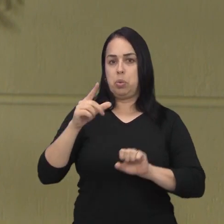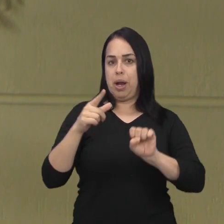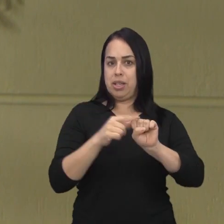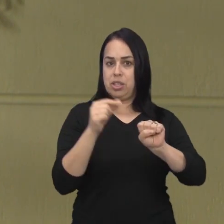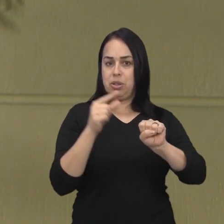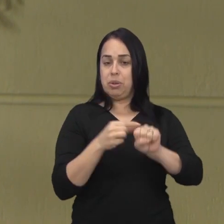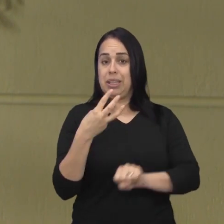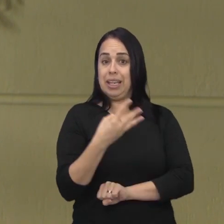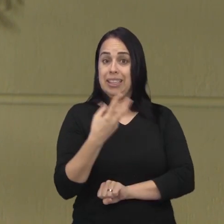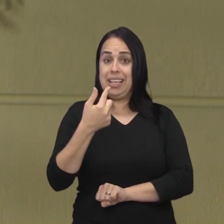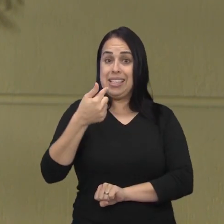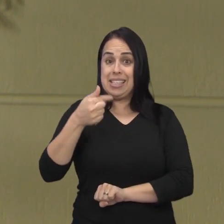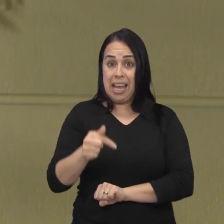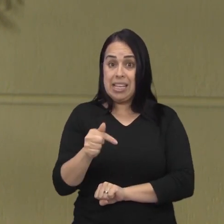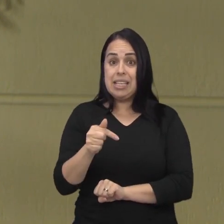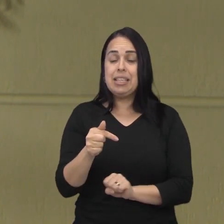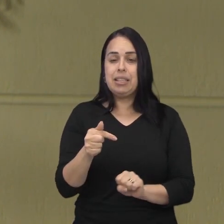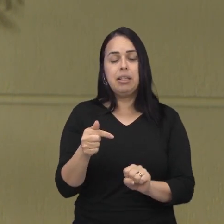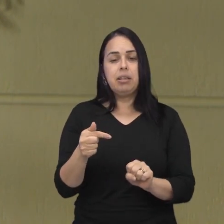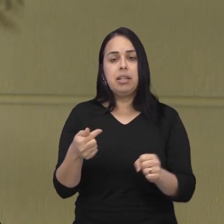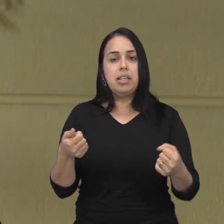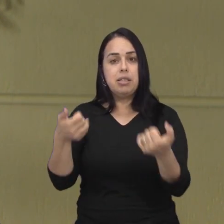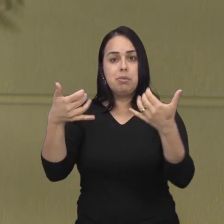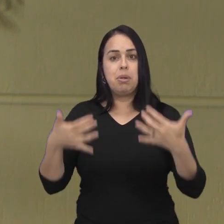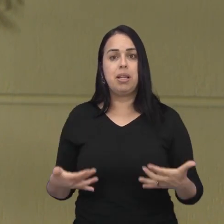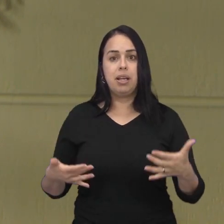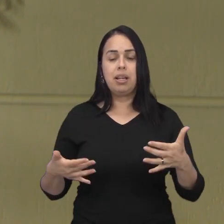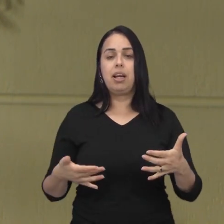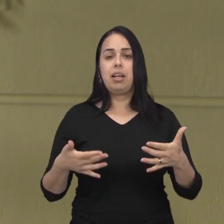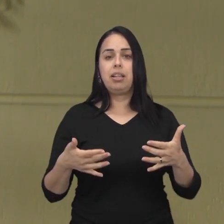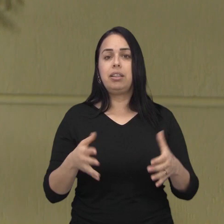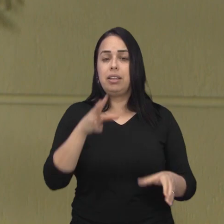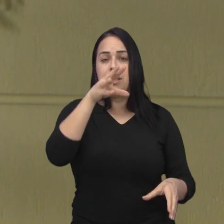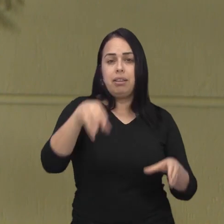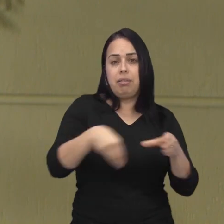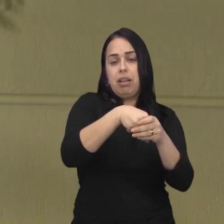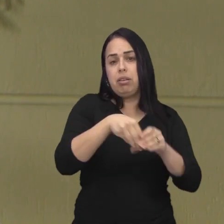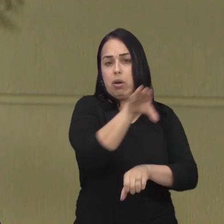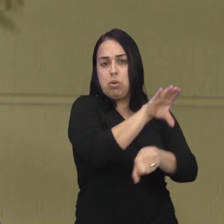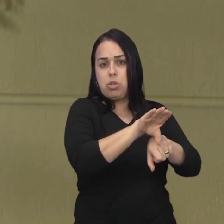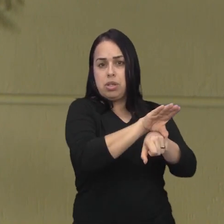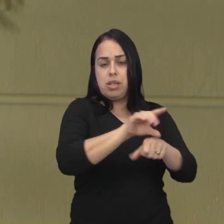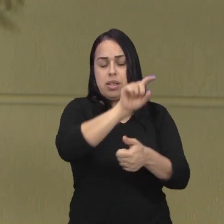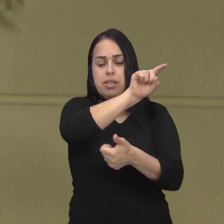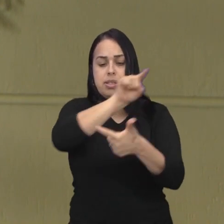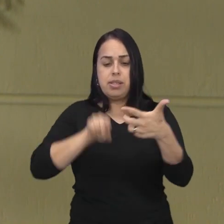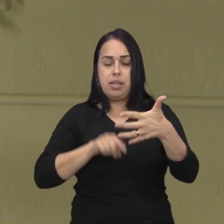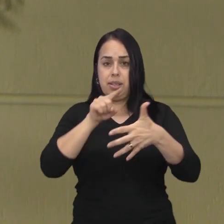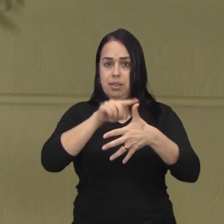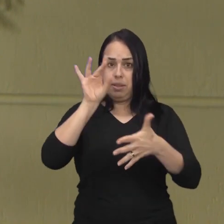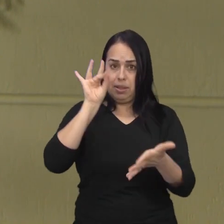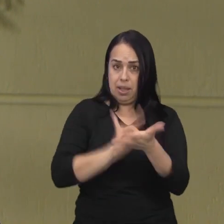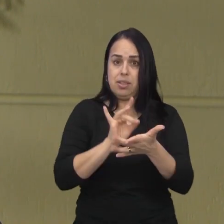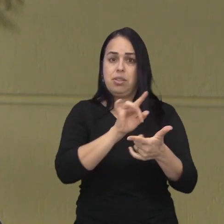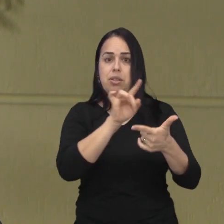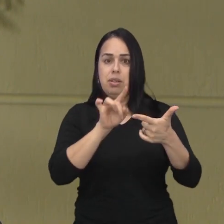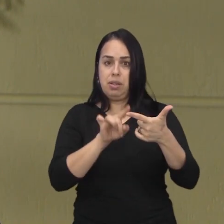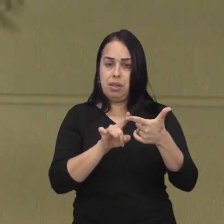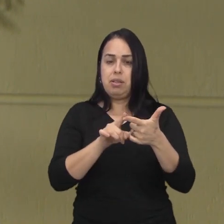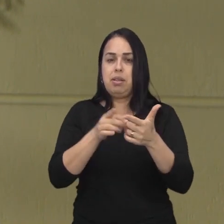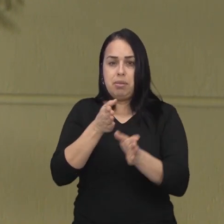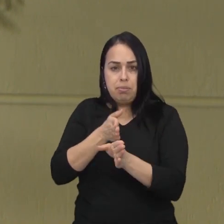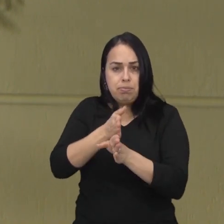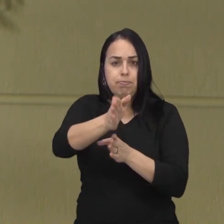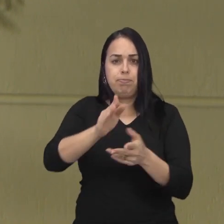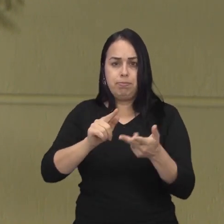pública, através do artigo 37, ela prevê na Constituição Federal 5 princípios: a legalidade,